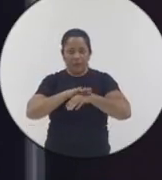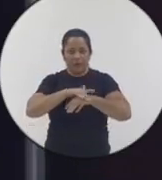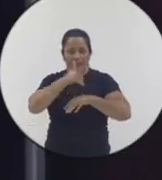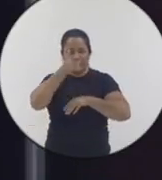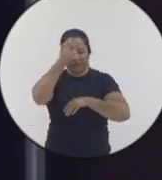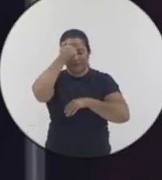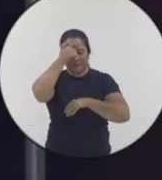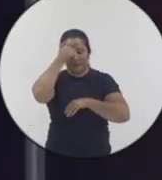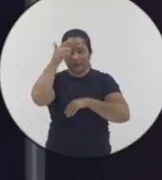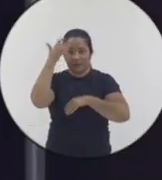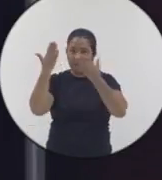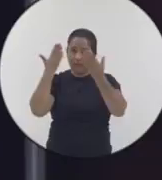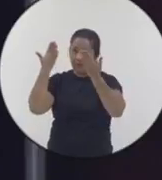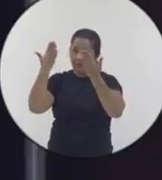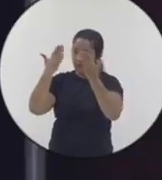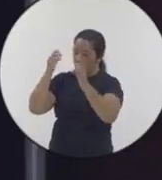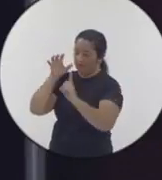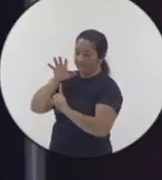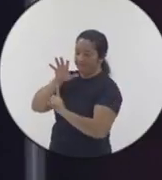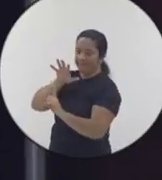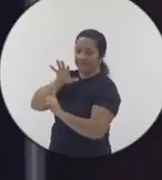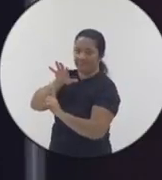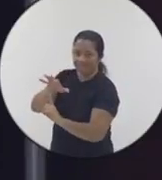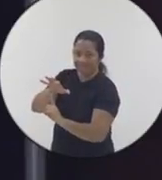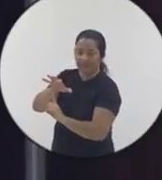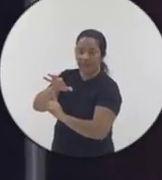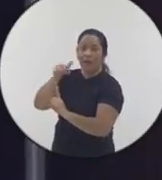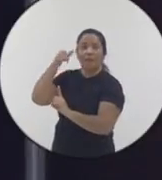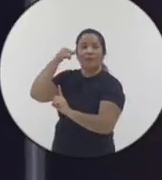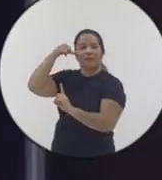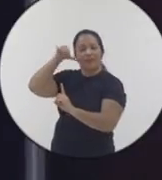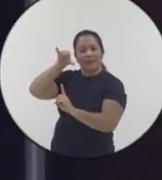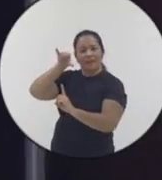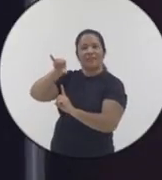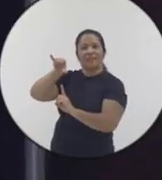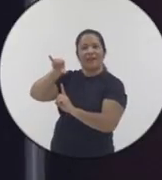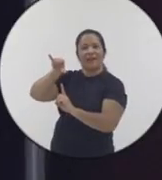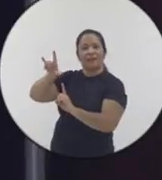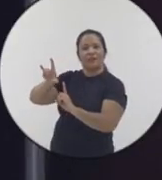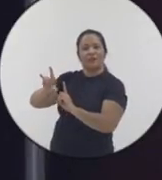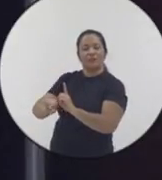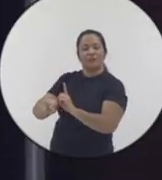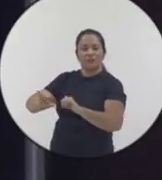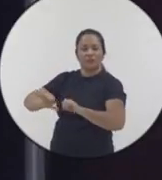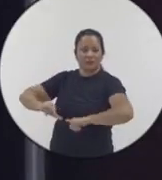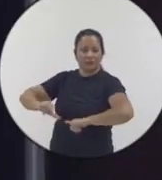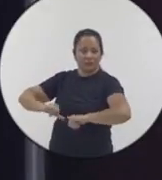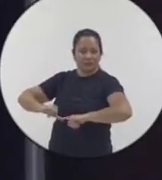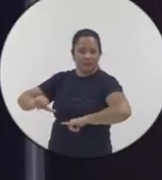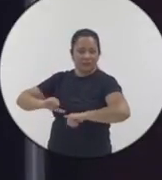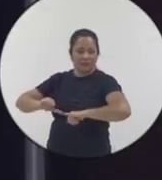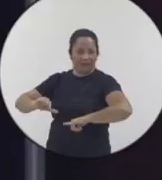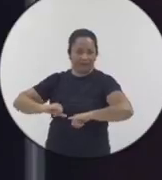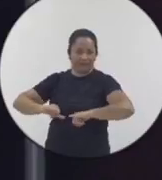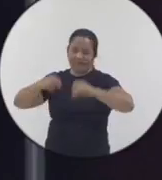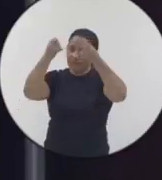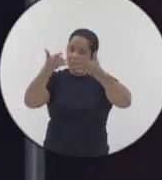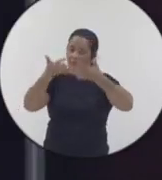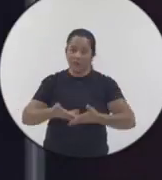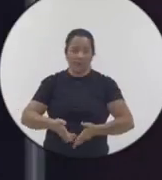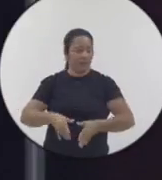está diretamente a nossa primeira porta para tentar minimizar esse mal do Brasil. Falamos aqui toda hora